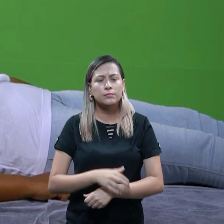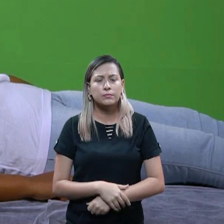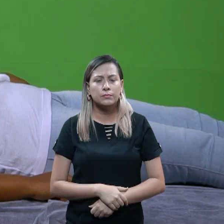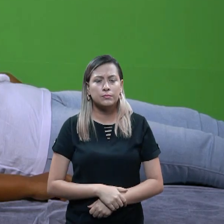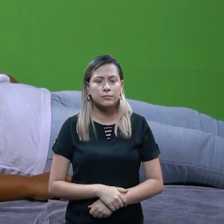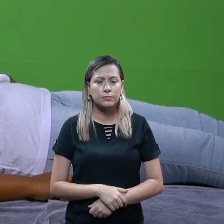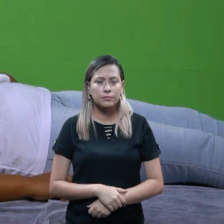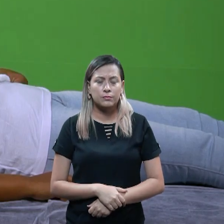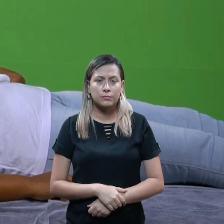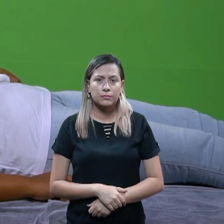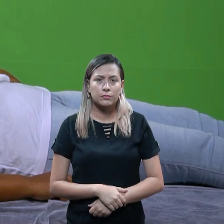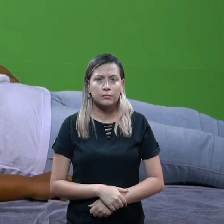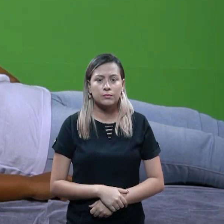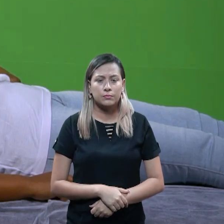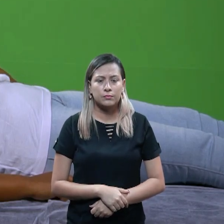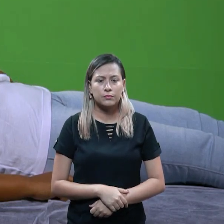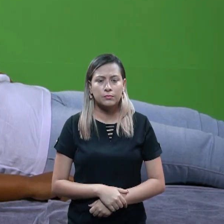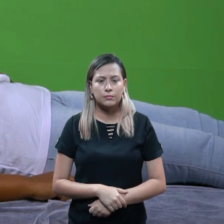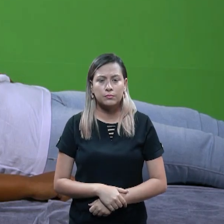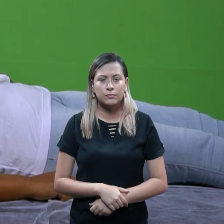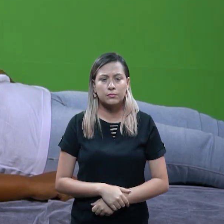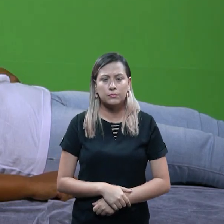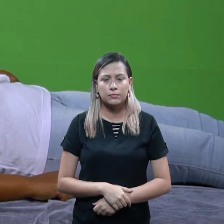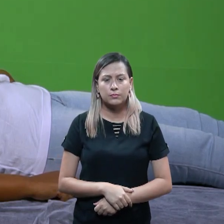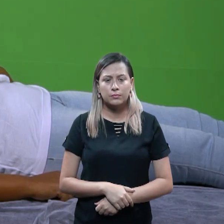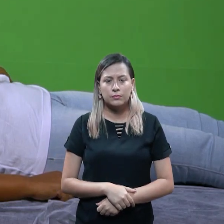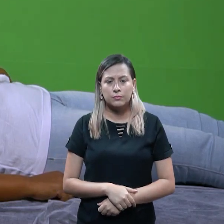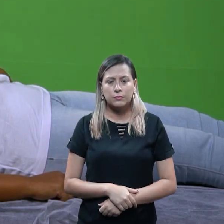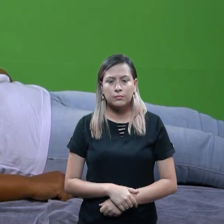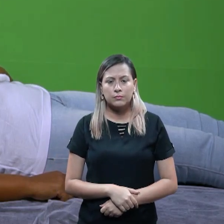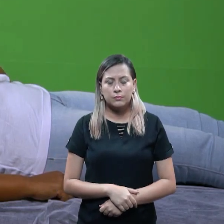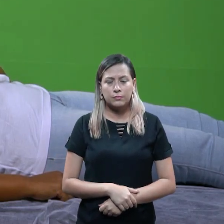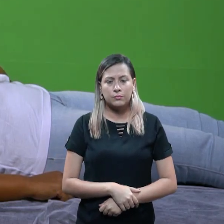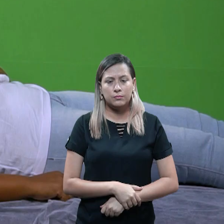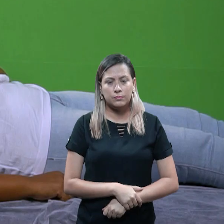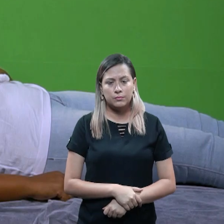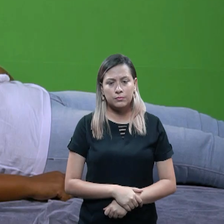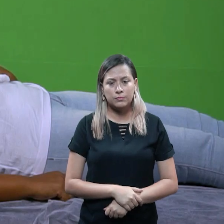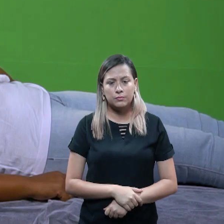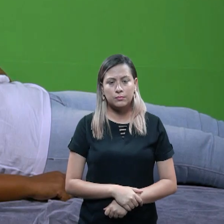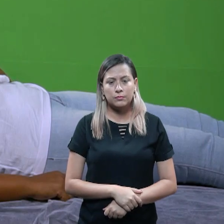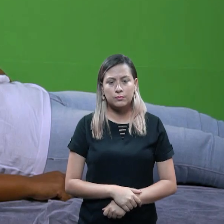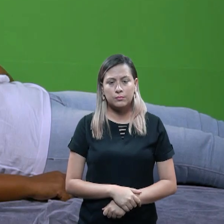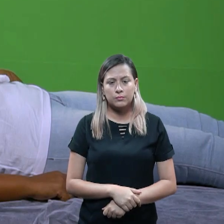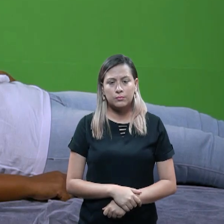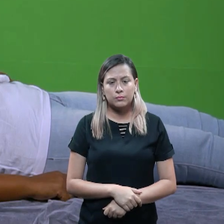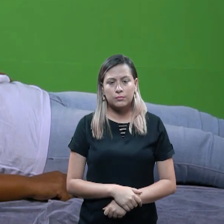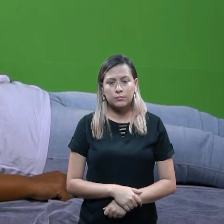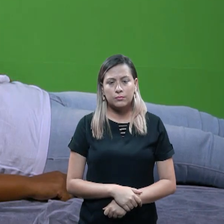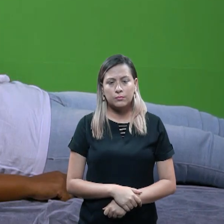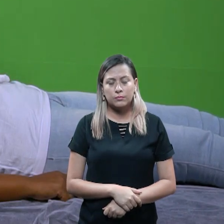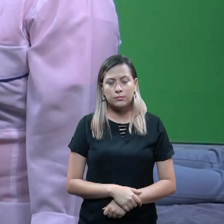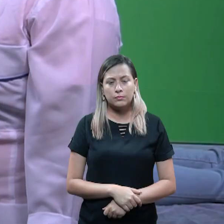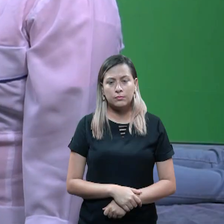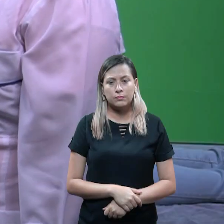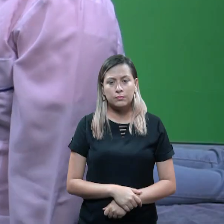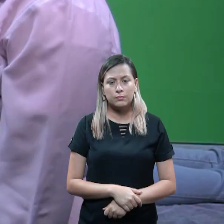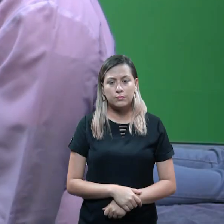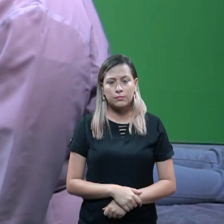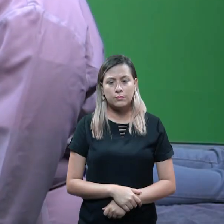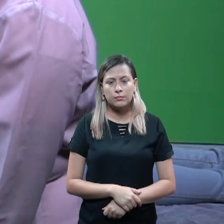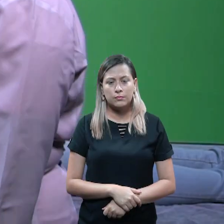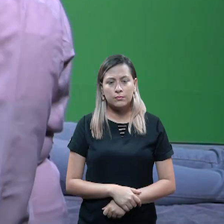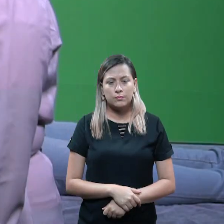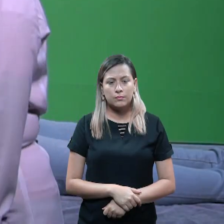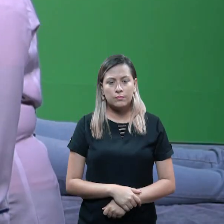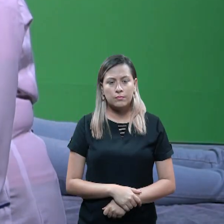precisar esticar um pouquinho para cá, essa sobrancelha. Ela está um pouco mais curta.